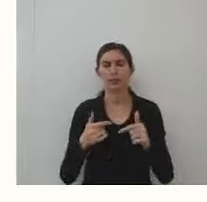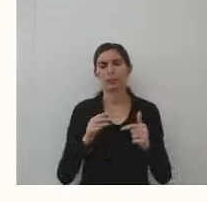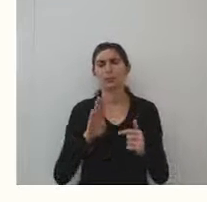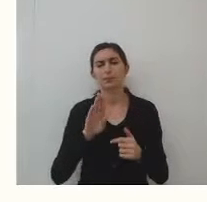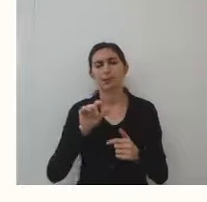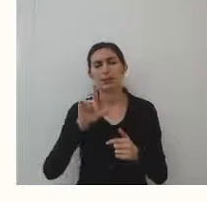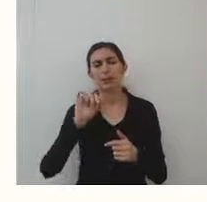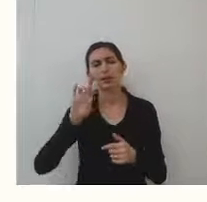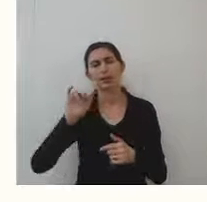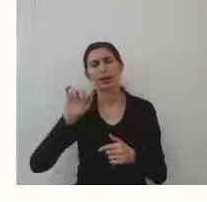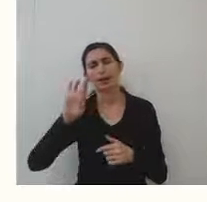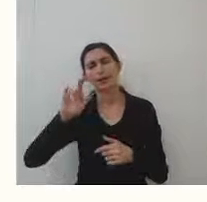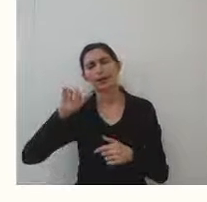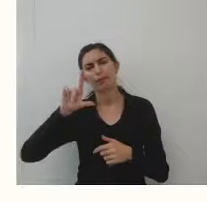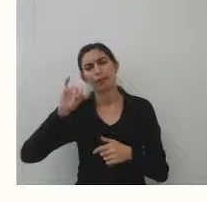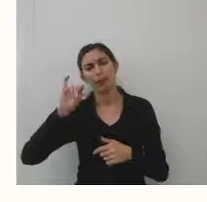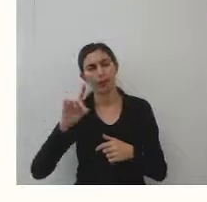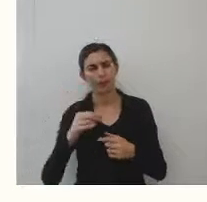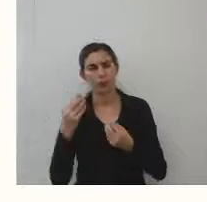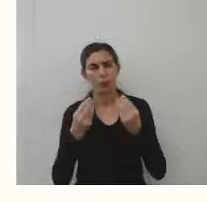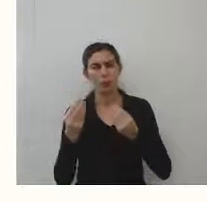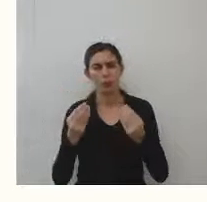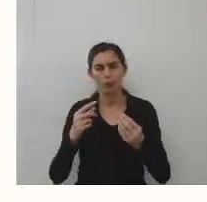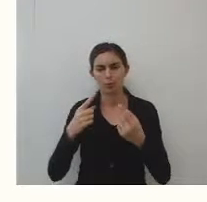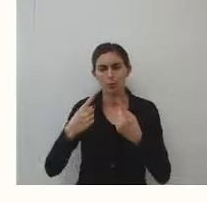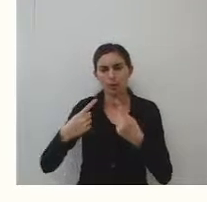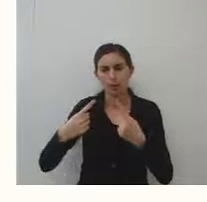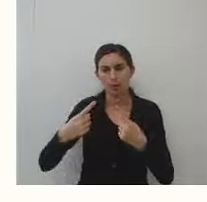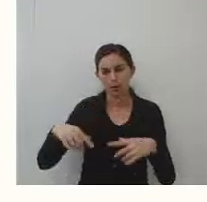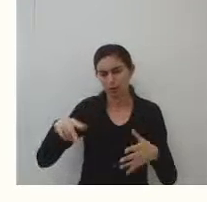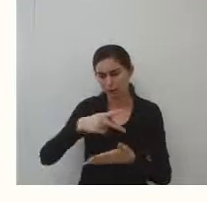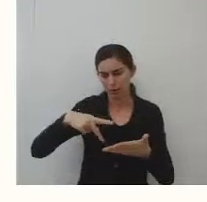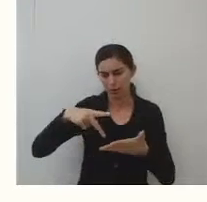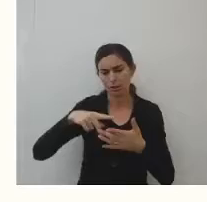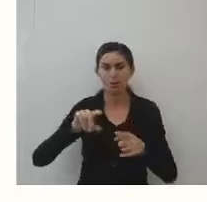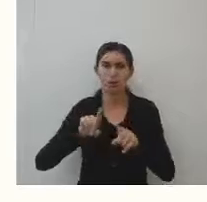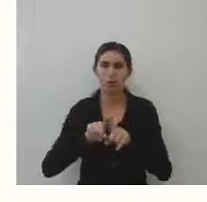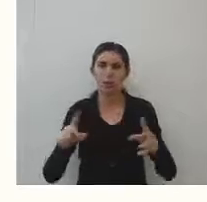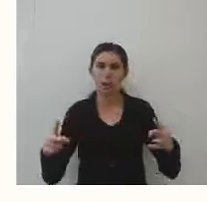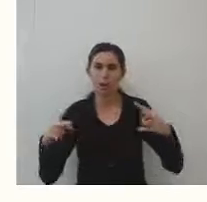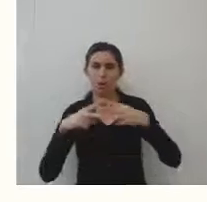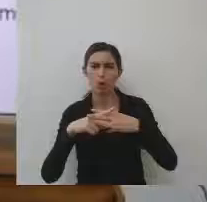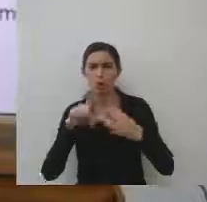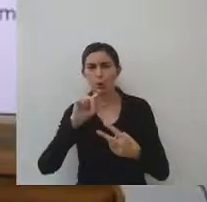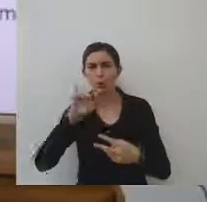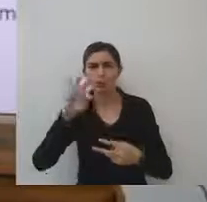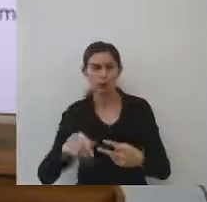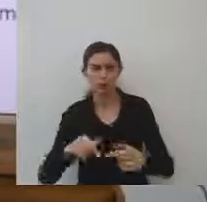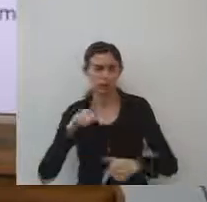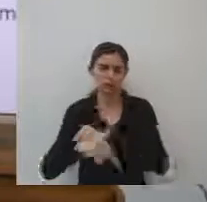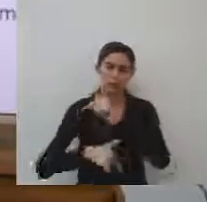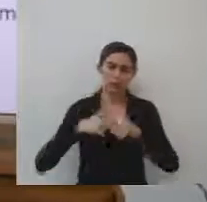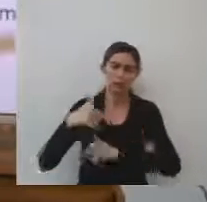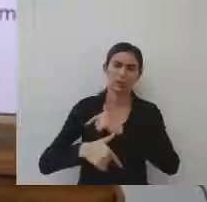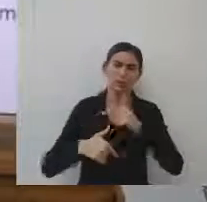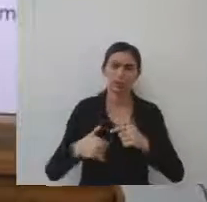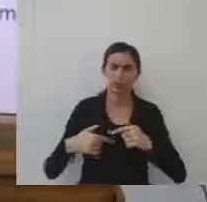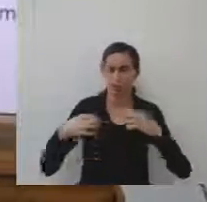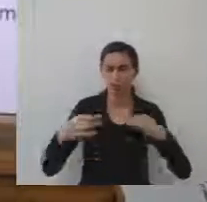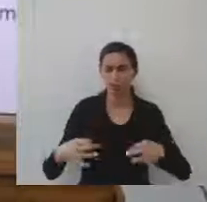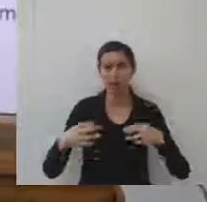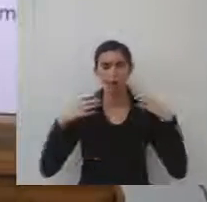bilateralidade. Tanto a dança como a luta, assunto da nossa próxima aula, ela vai trabalhar justamente